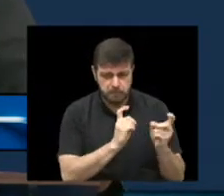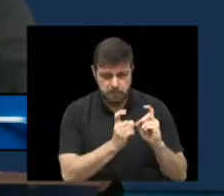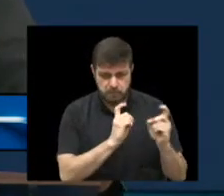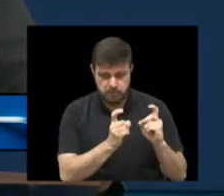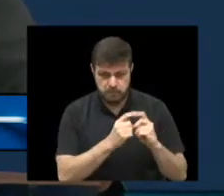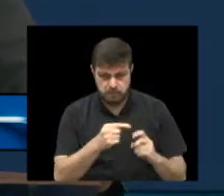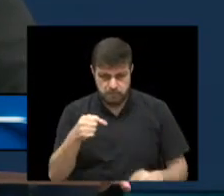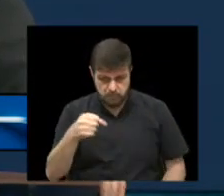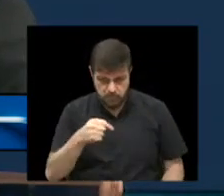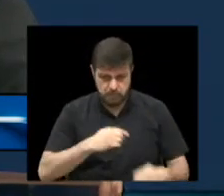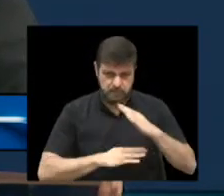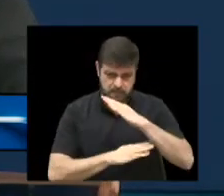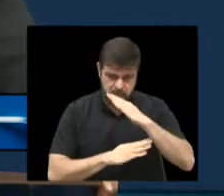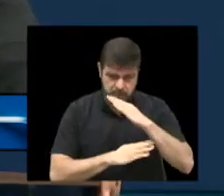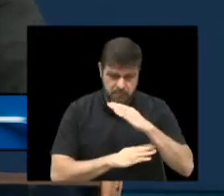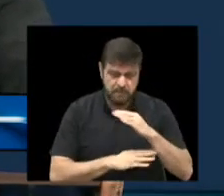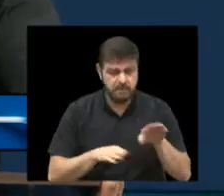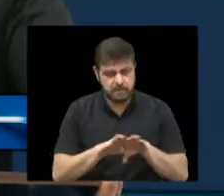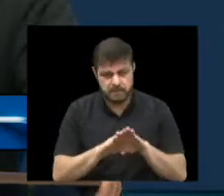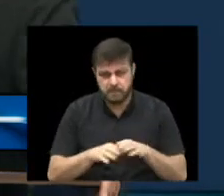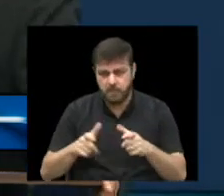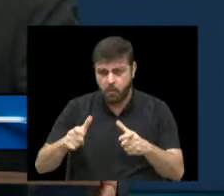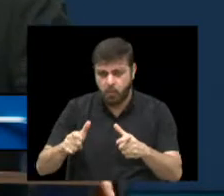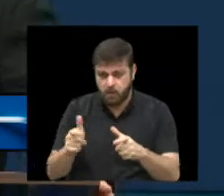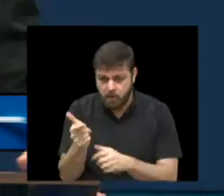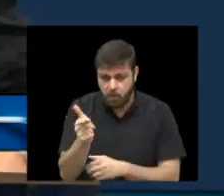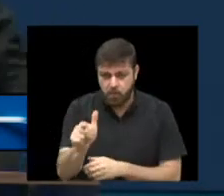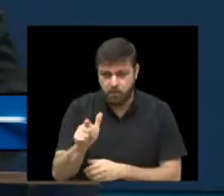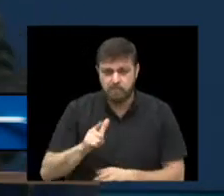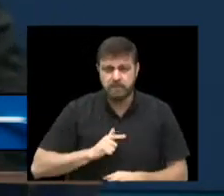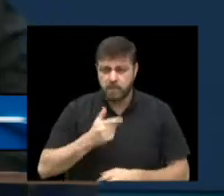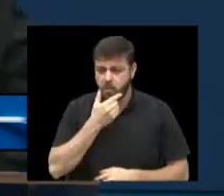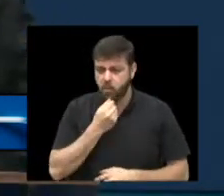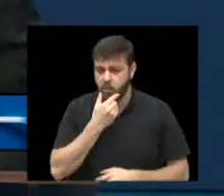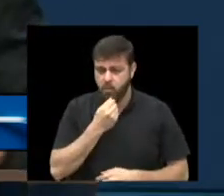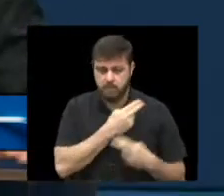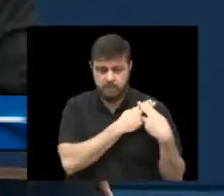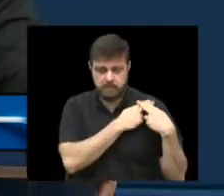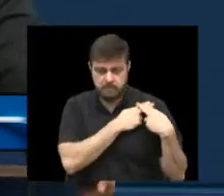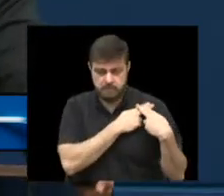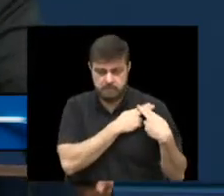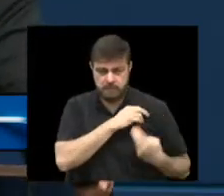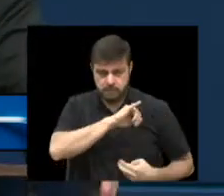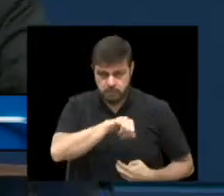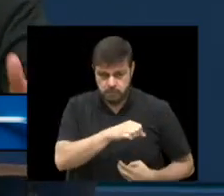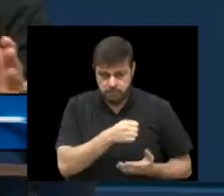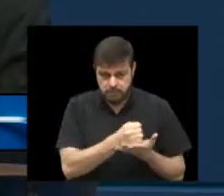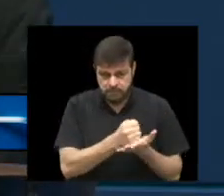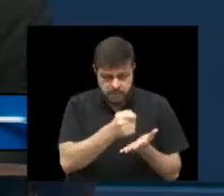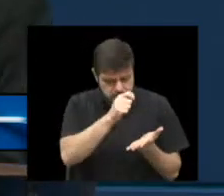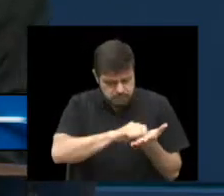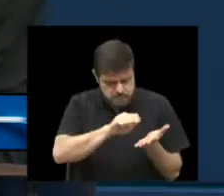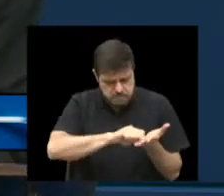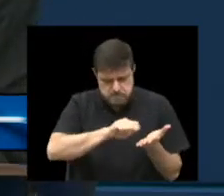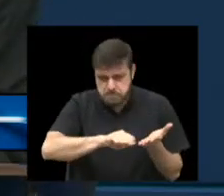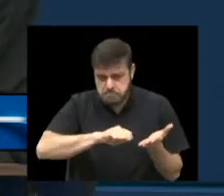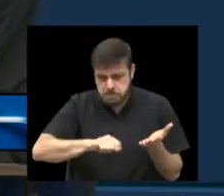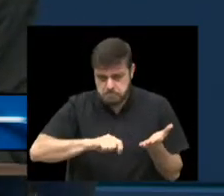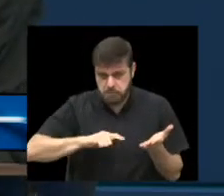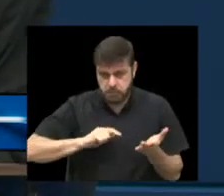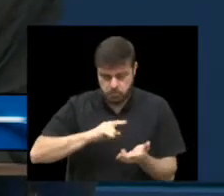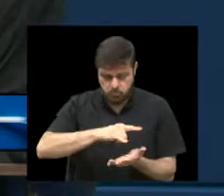e externas. O nosso relator é o vereador Jorge da Farmácia, está com bastante